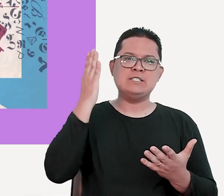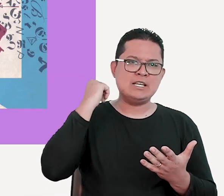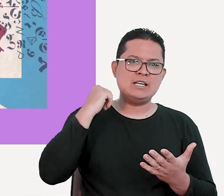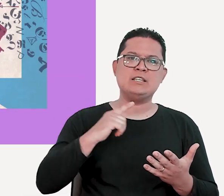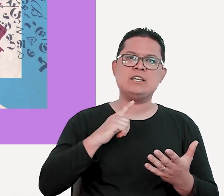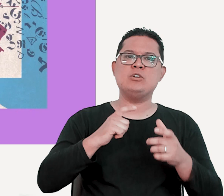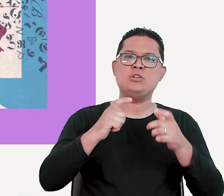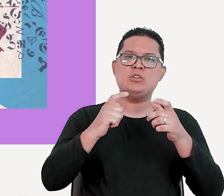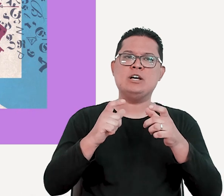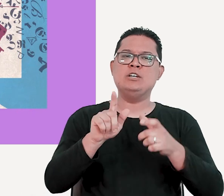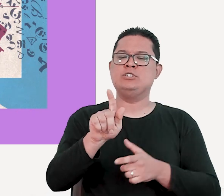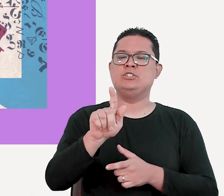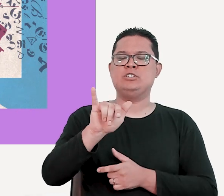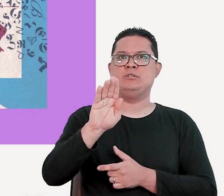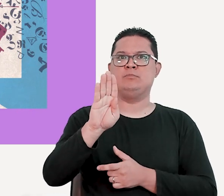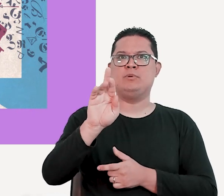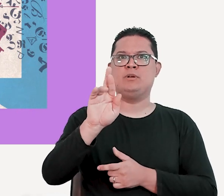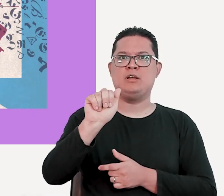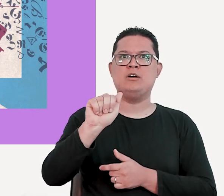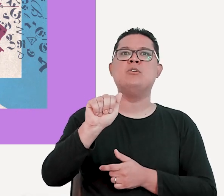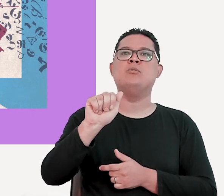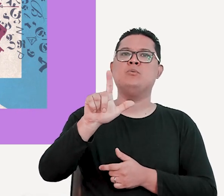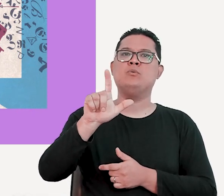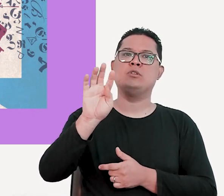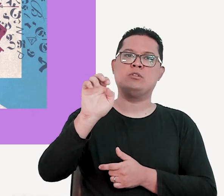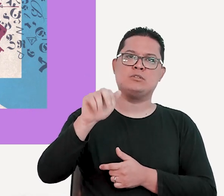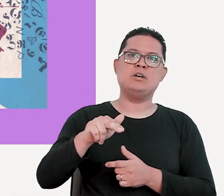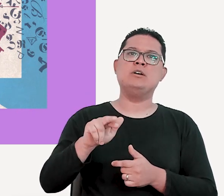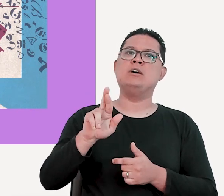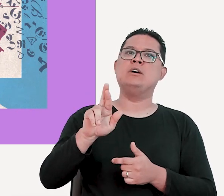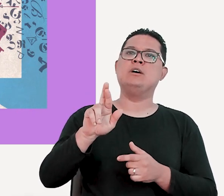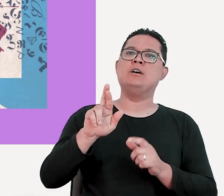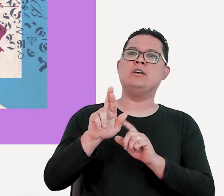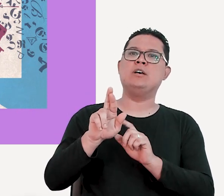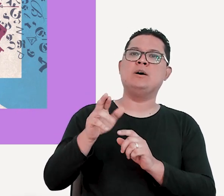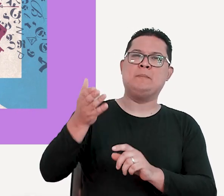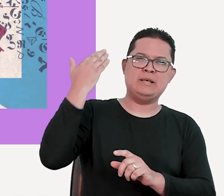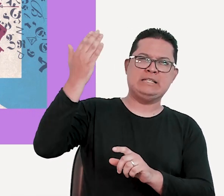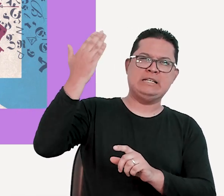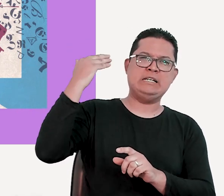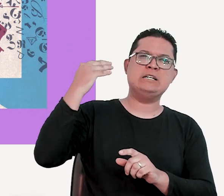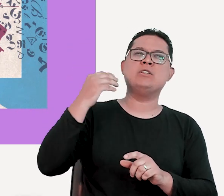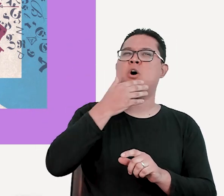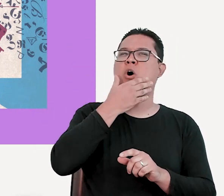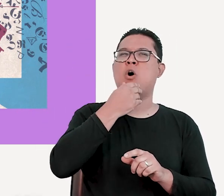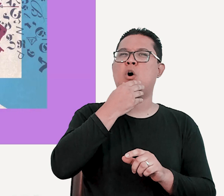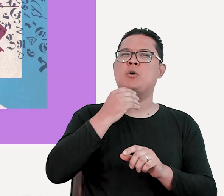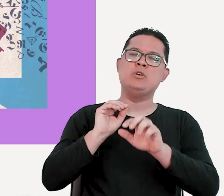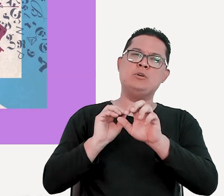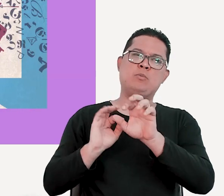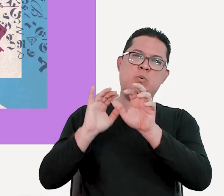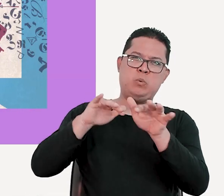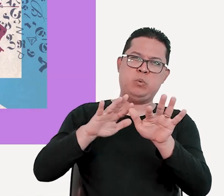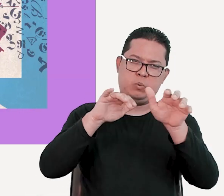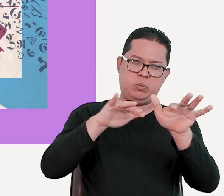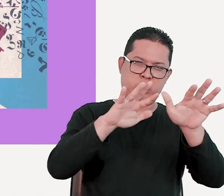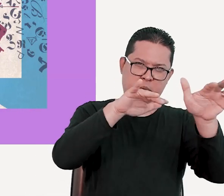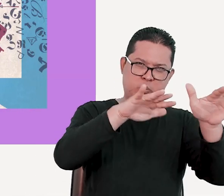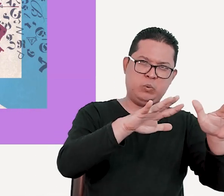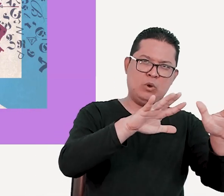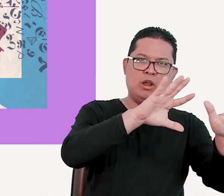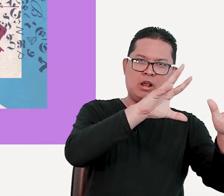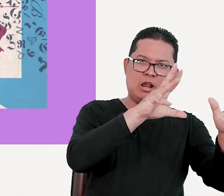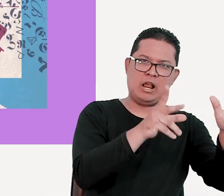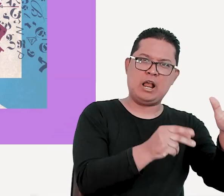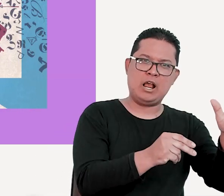Gibraltar, onde na época antiga que falaram que os homens migraram da África e foram para a Europa, foi